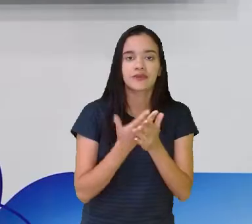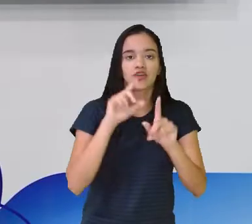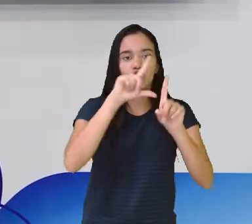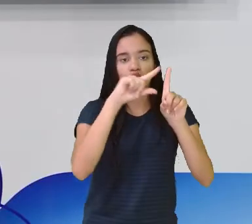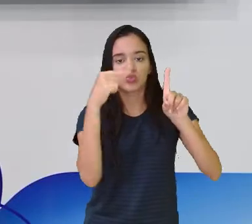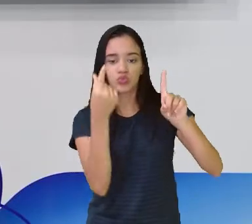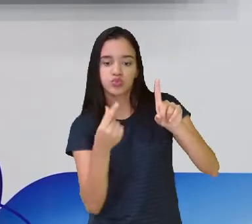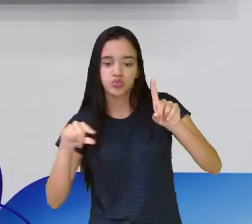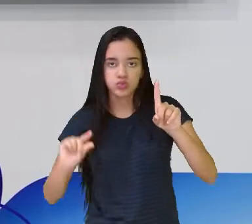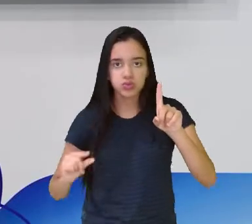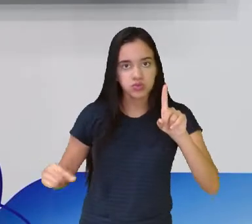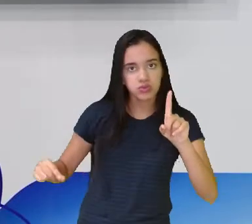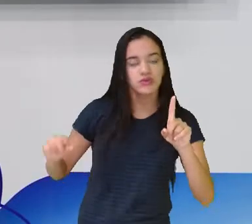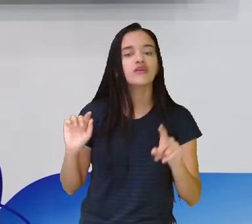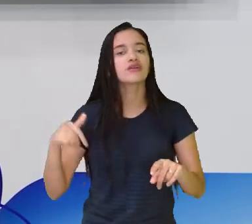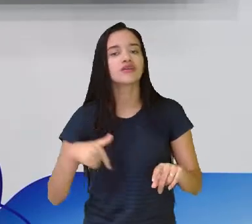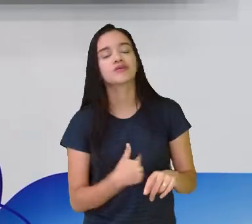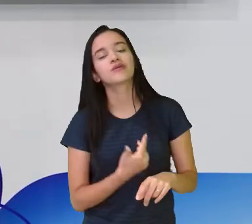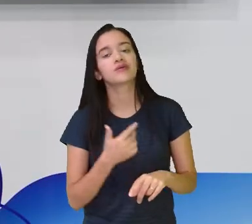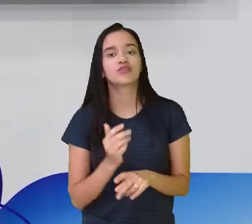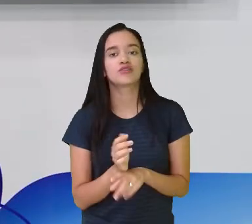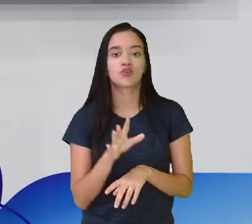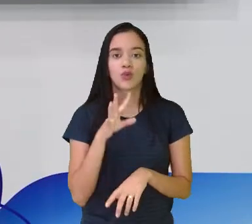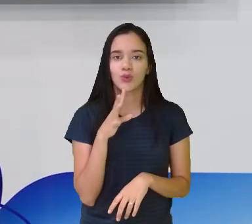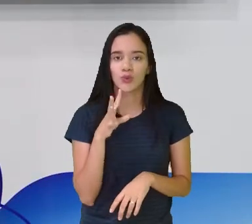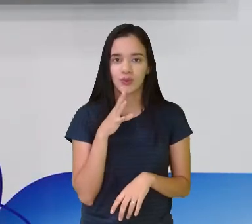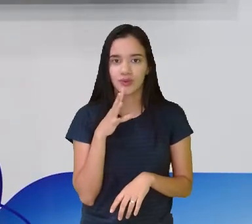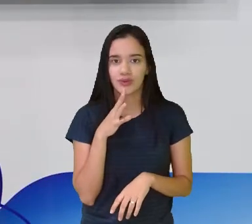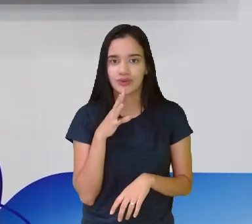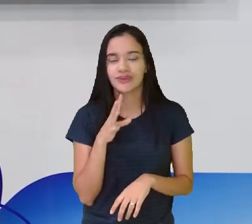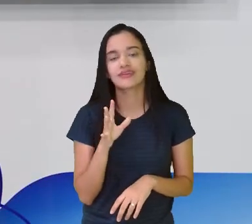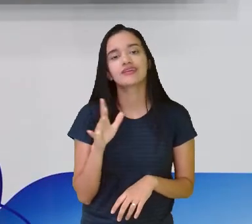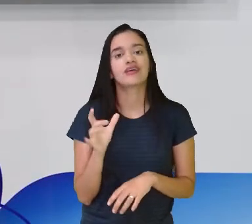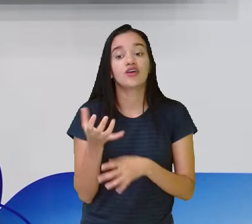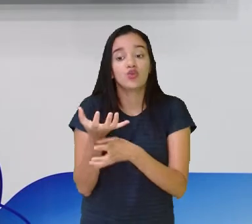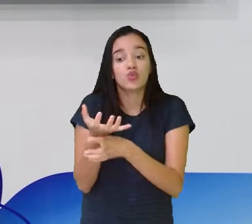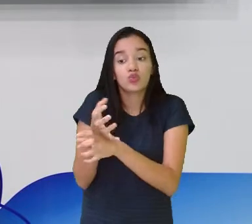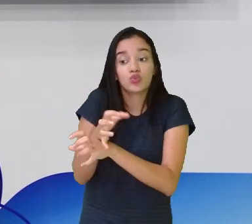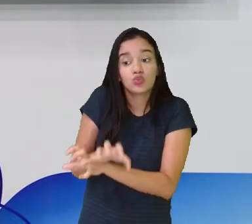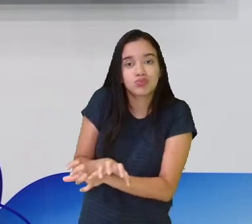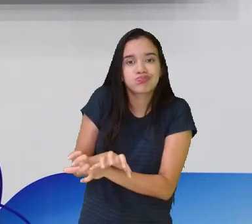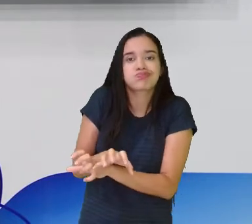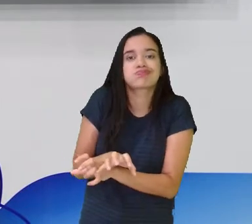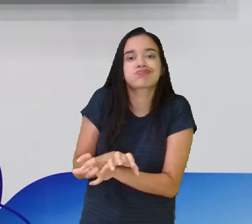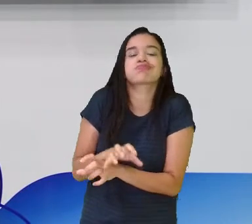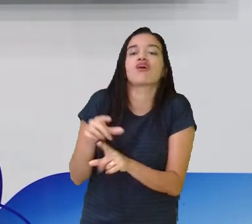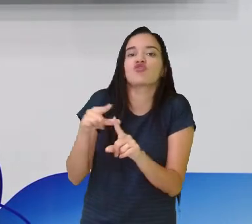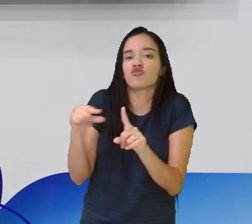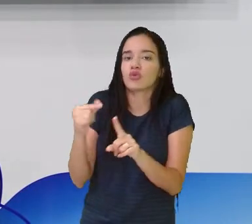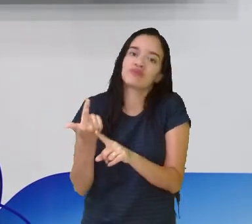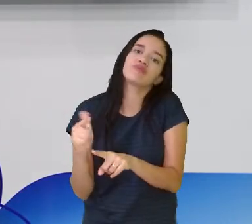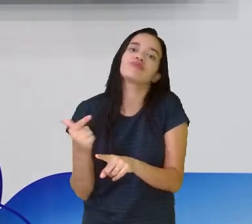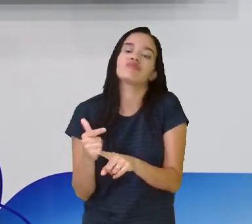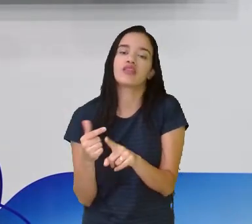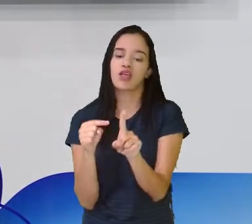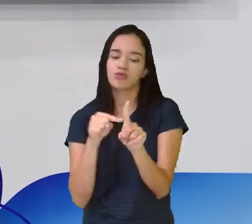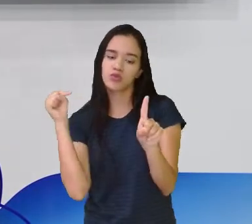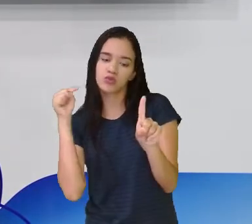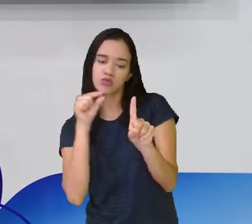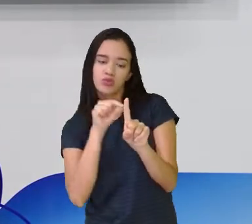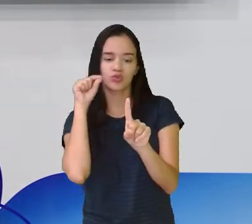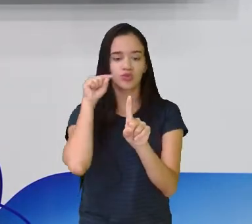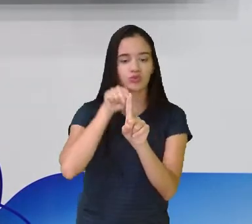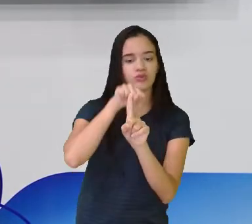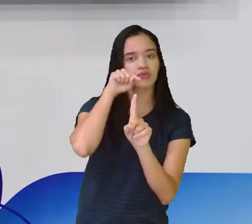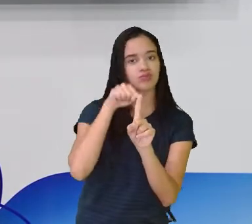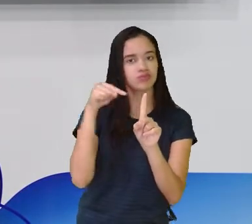aí a gente tem aquela vegetação que a gente conhece mais quando fala em caatinga, né? Aquela coisa mais seca, sem folhas, muitos espinhos, cactos,